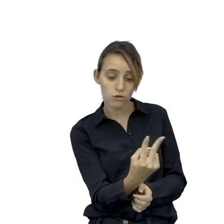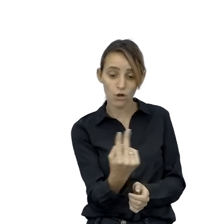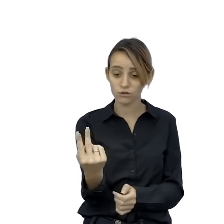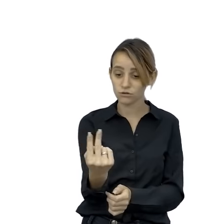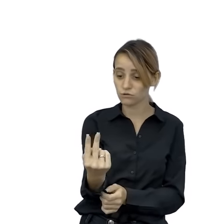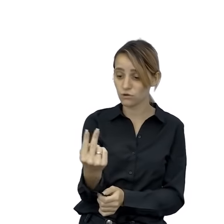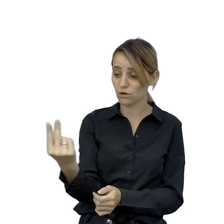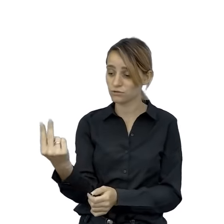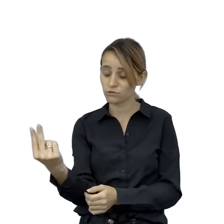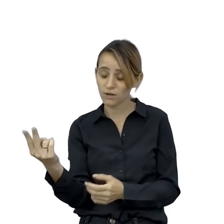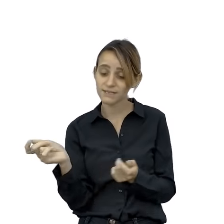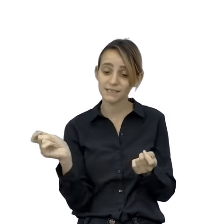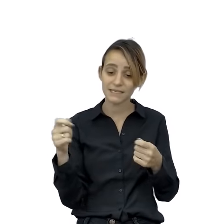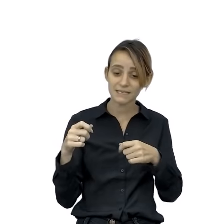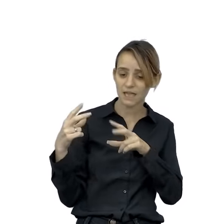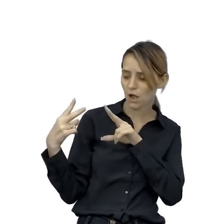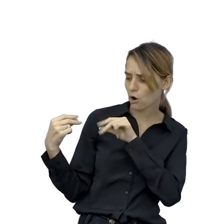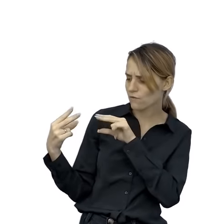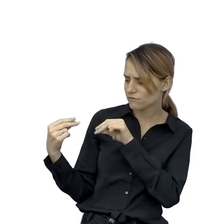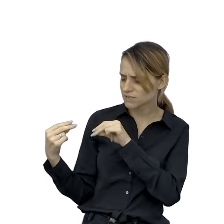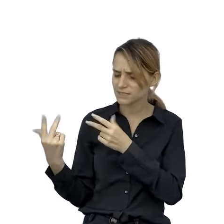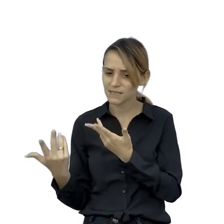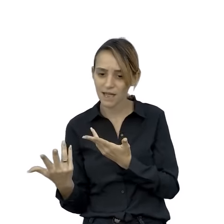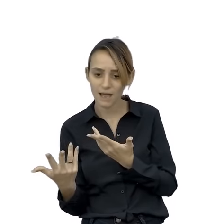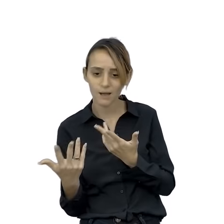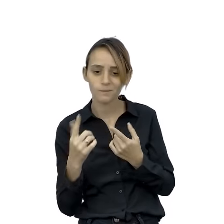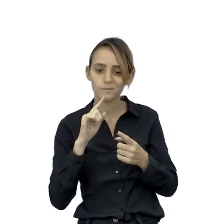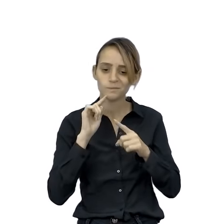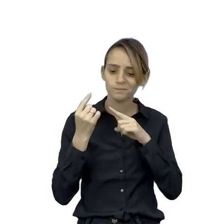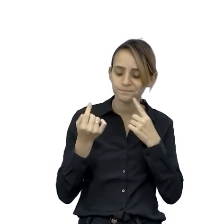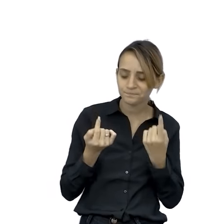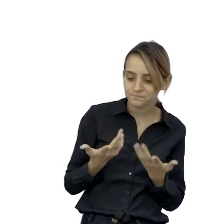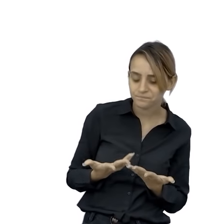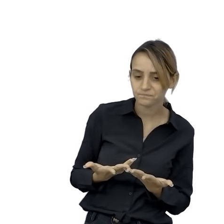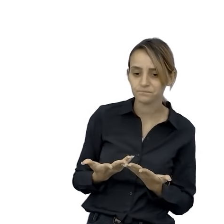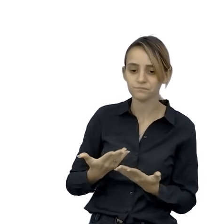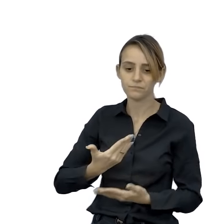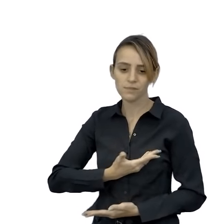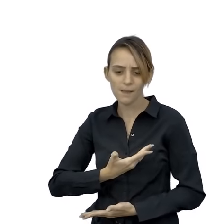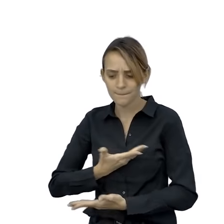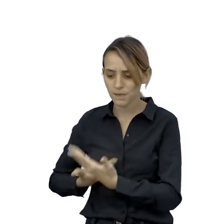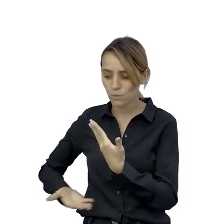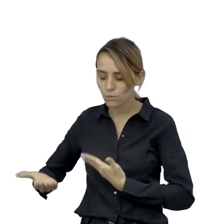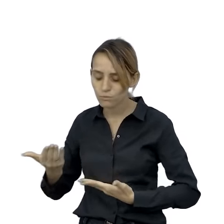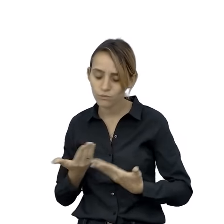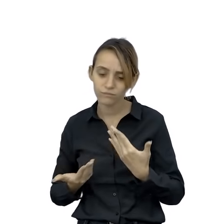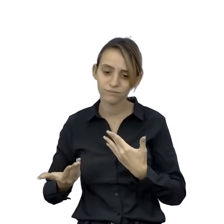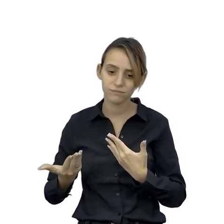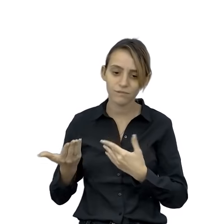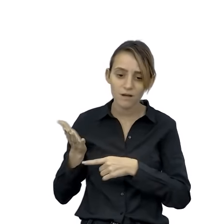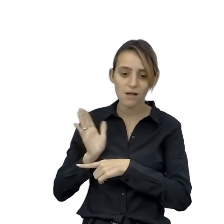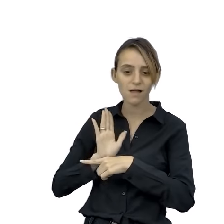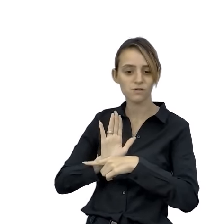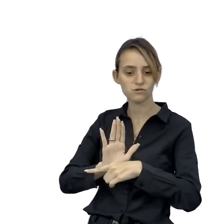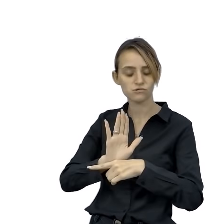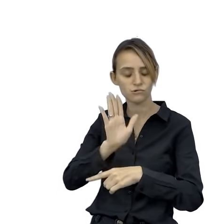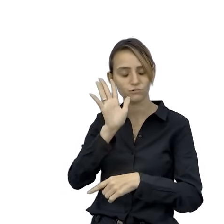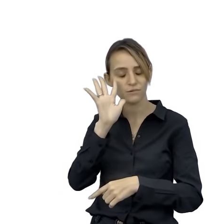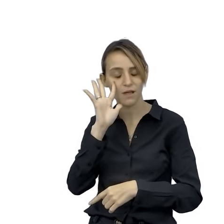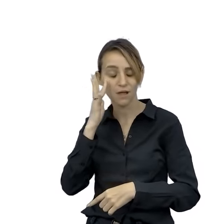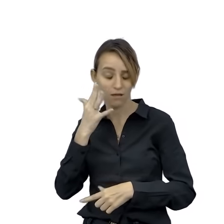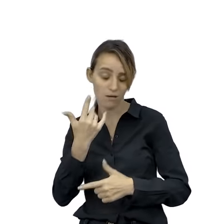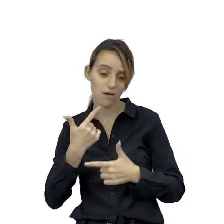né, tenham esse entendimento, o que está se pedindo nesse problema e a dupla possa estar discutindo para encontrar